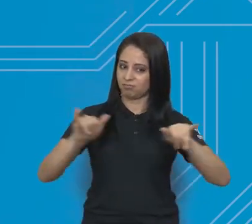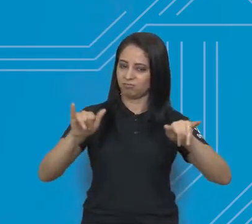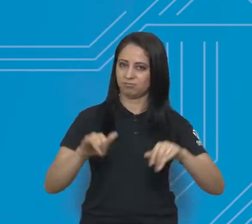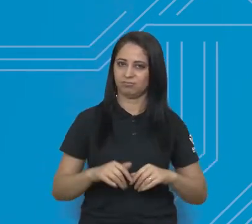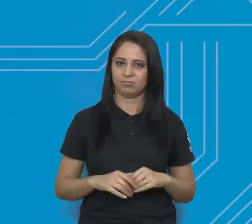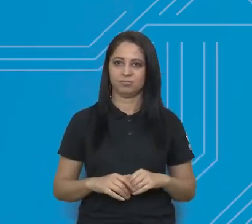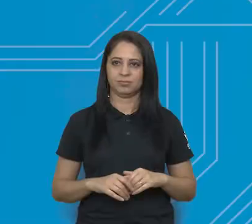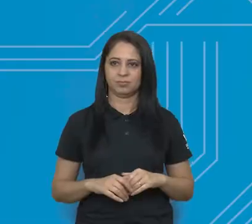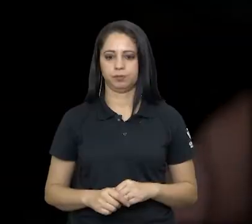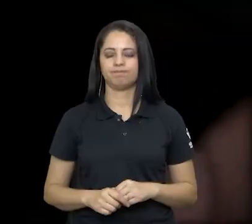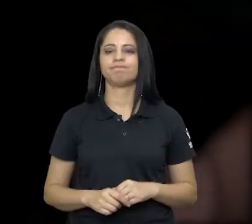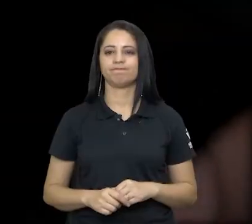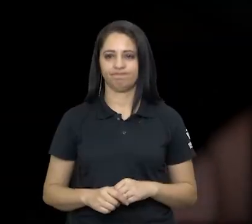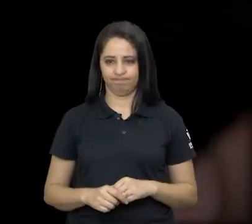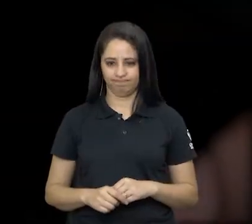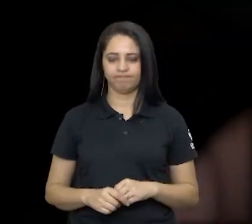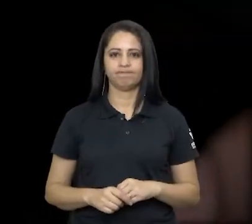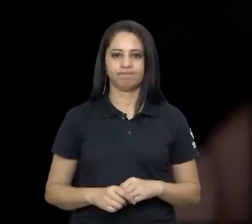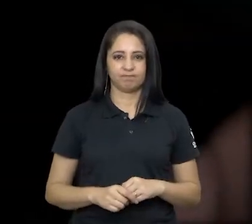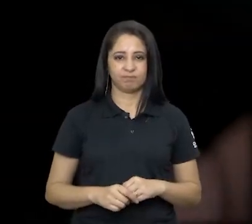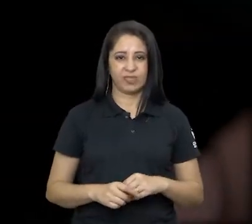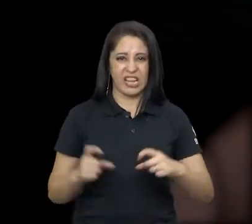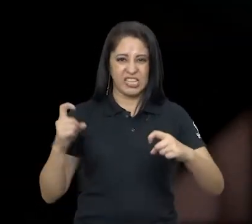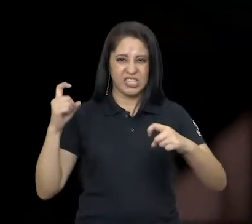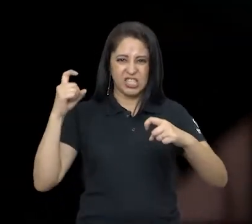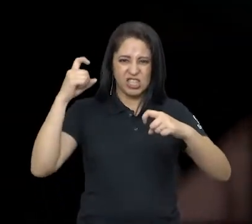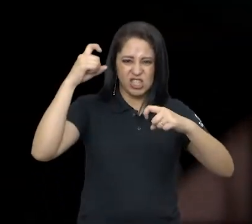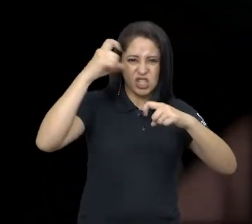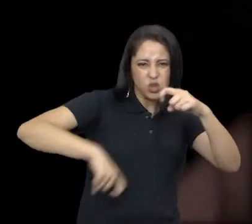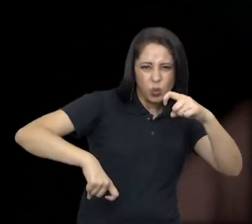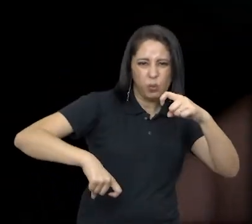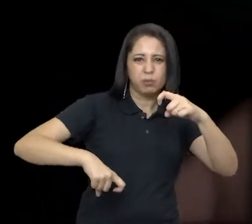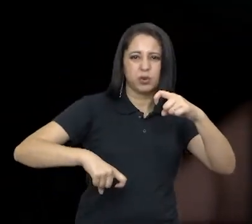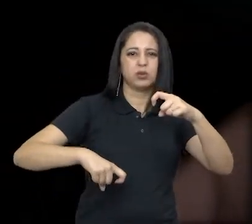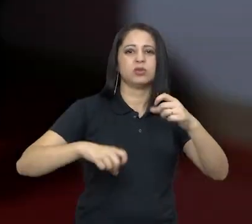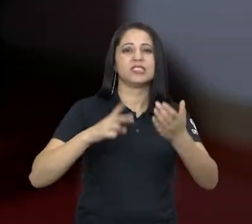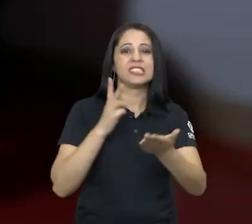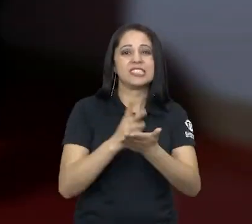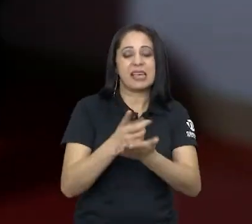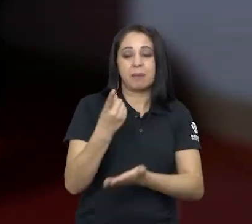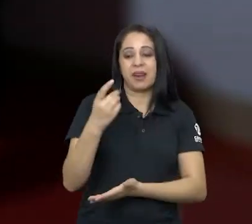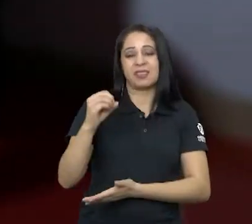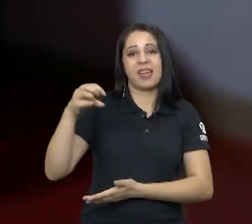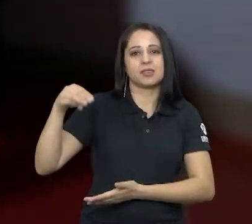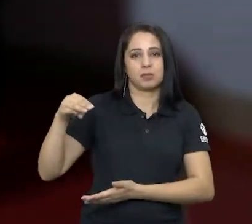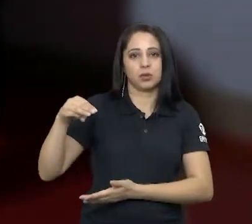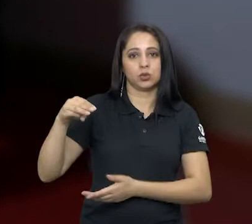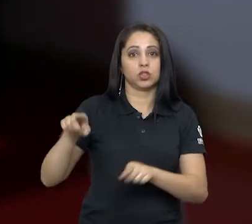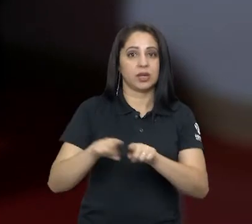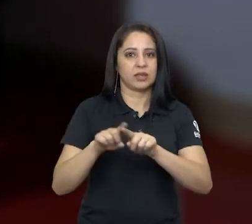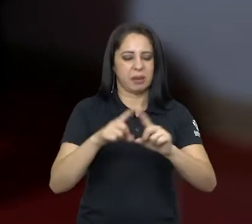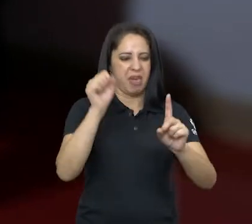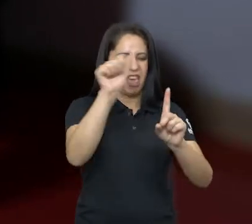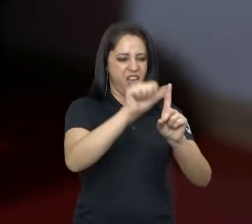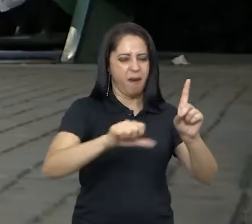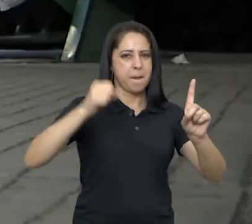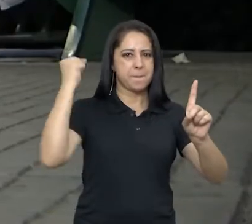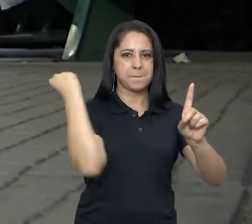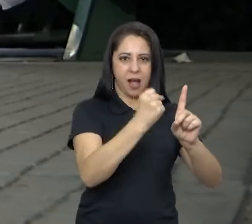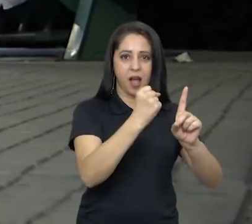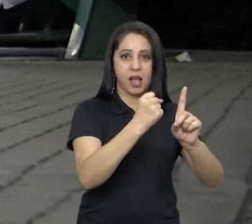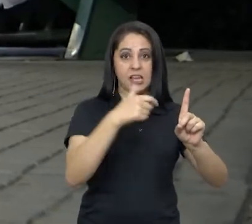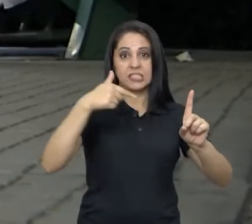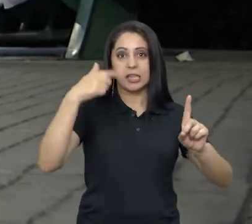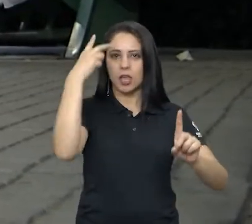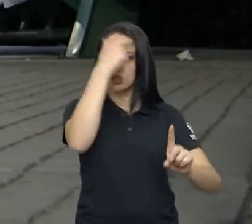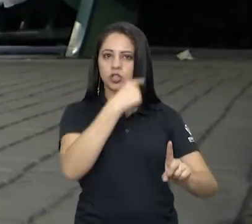reforçada pela Câmara. Um estupro a cada 10 minutos e um feminicídio a cada 7 horas. Esta